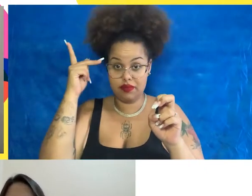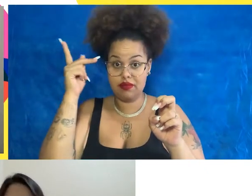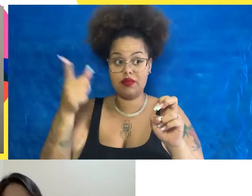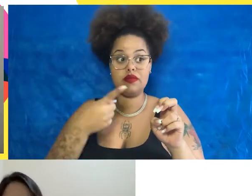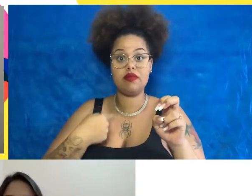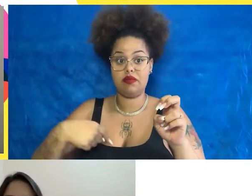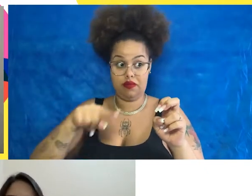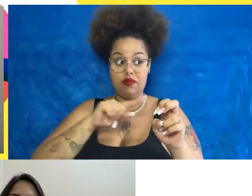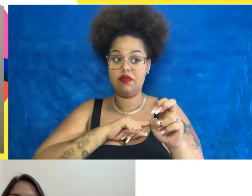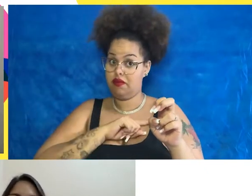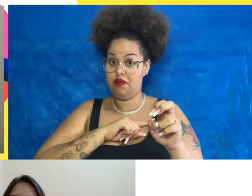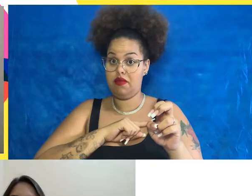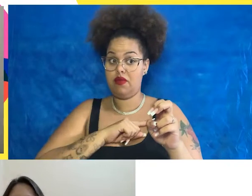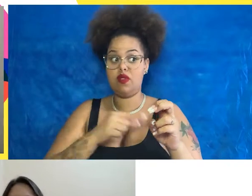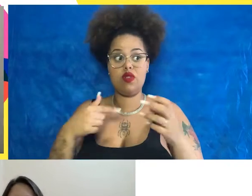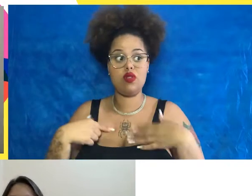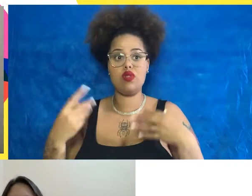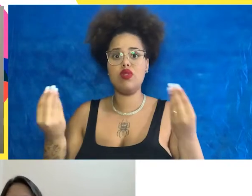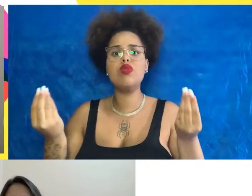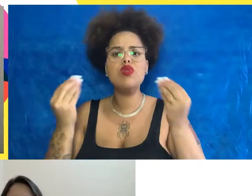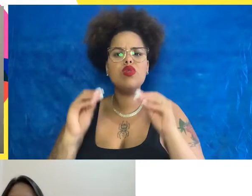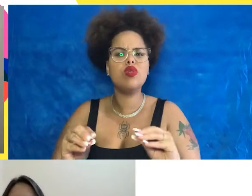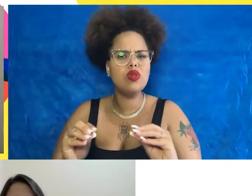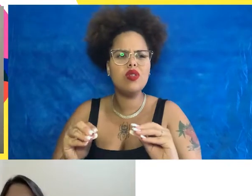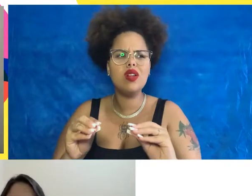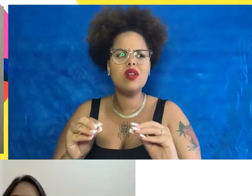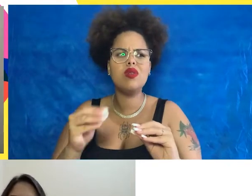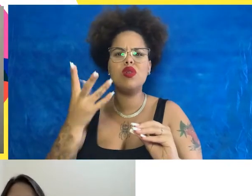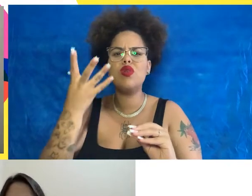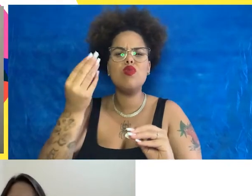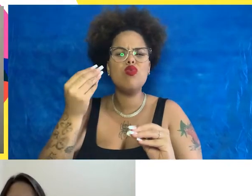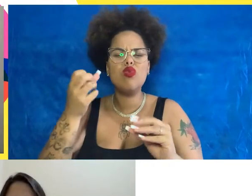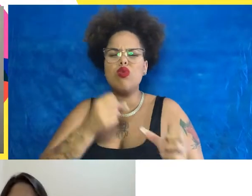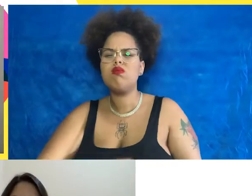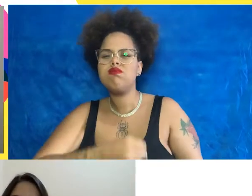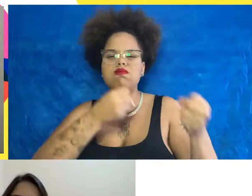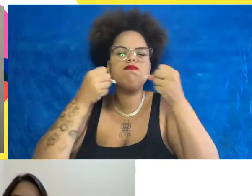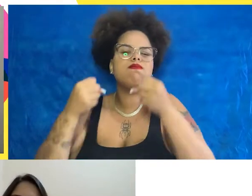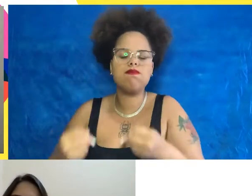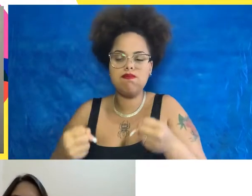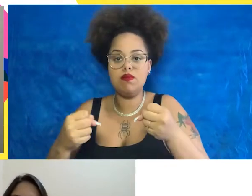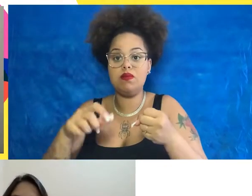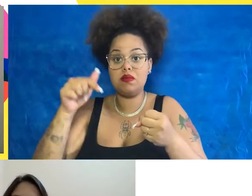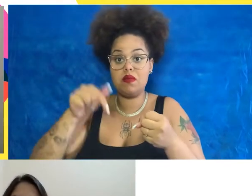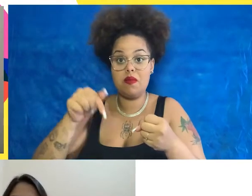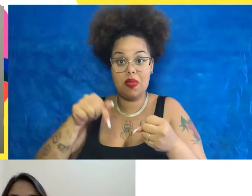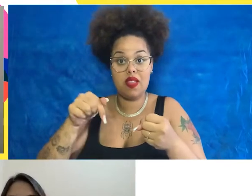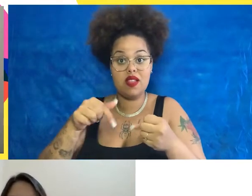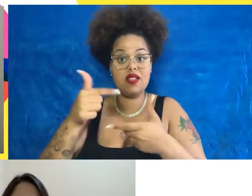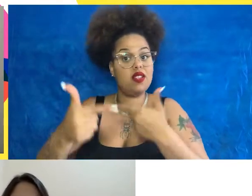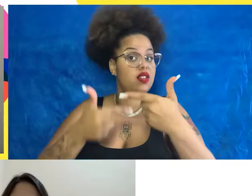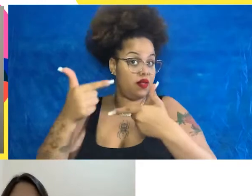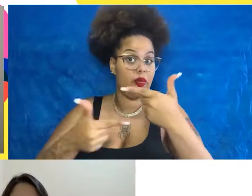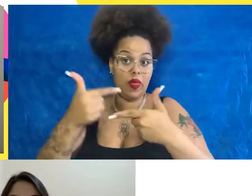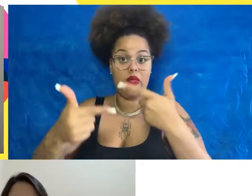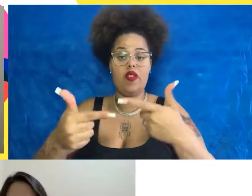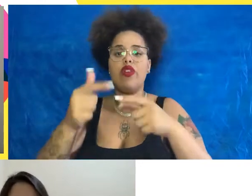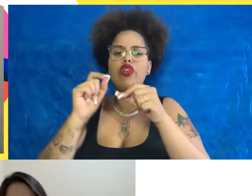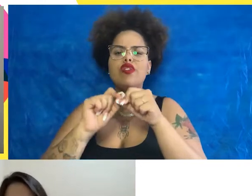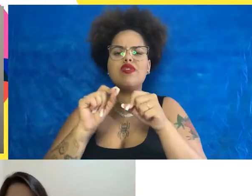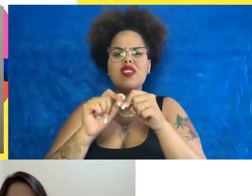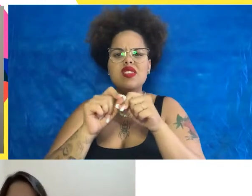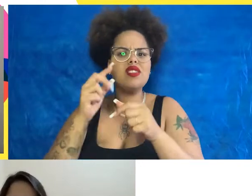que nós, né, nos coloquemos assim com muito empoderamento nessa ação, né, de